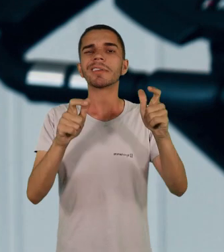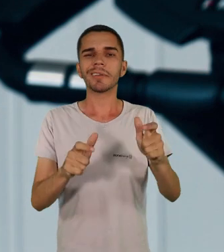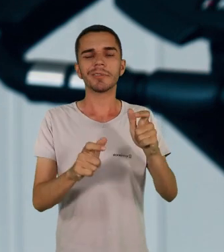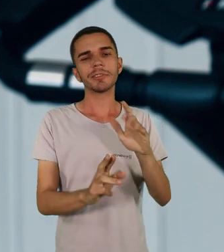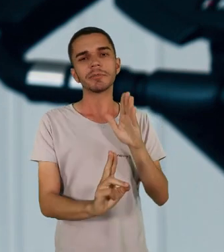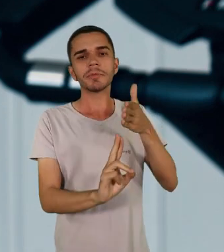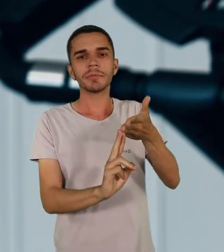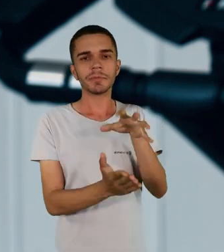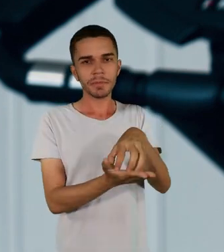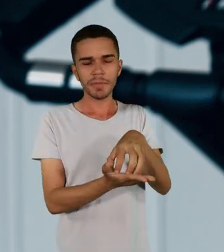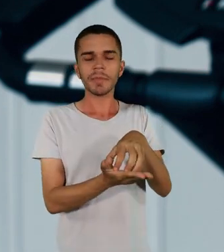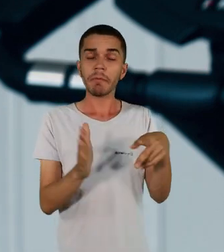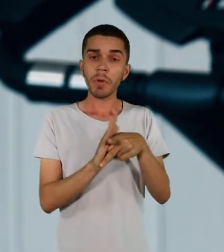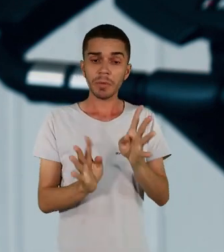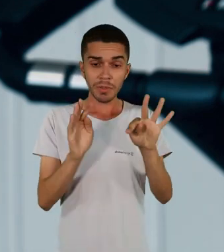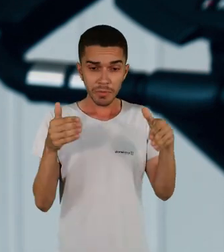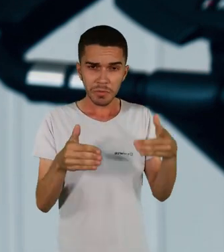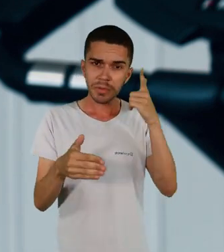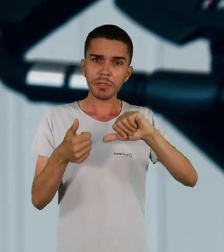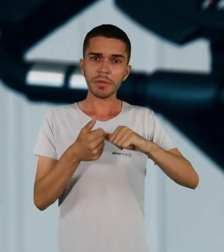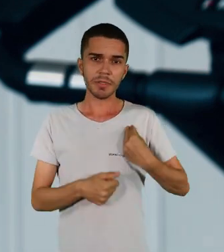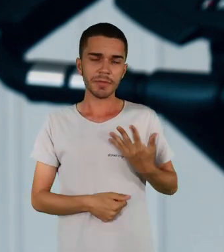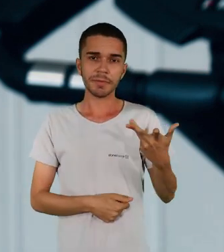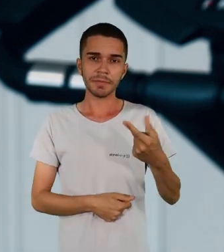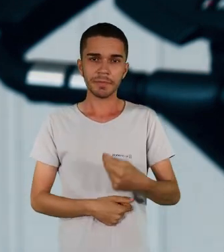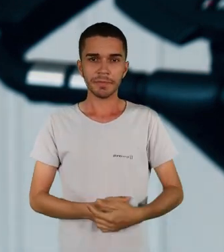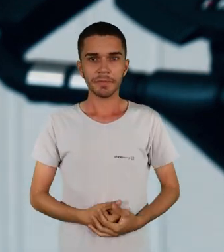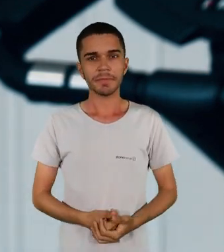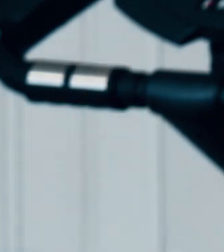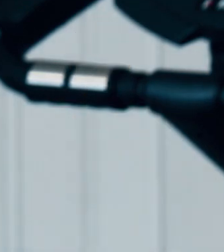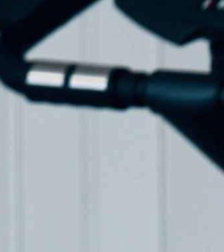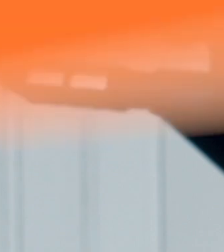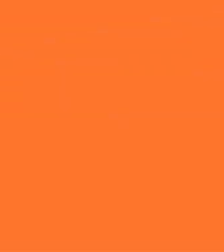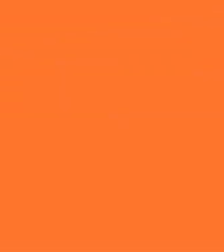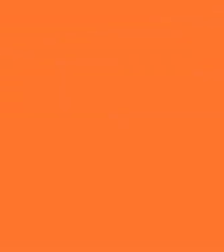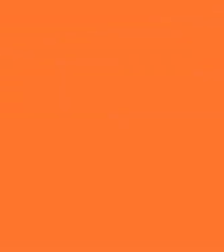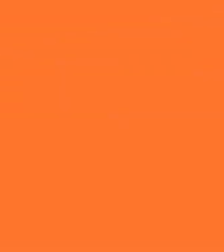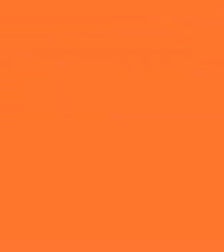existe, que é no centro de referência, para o tratamento específico, para que eles tenham uma boa qualidade de vida.